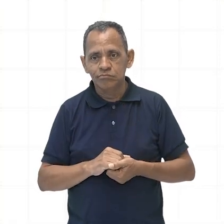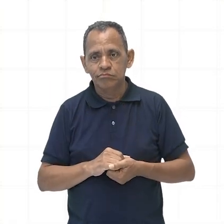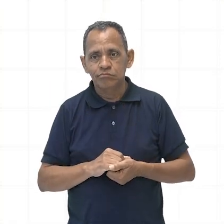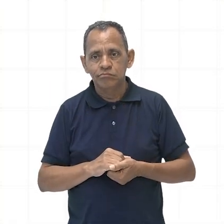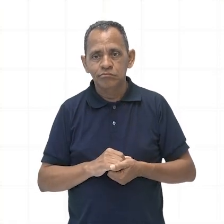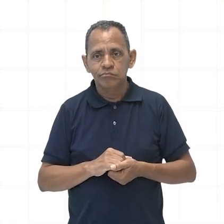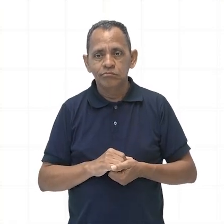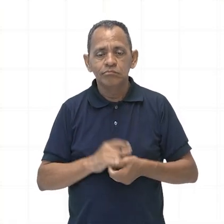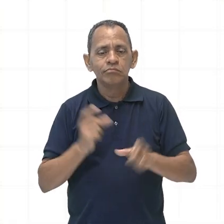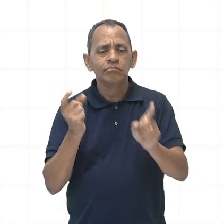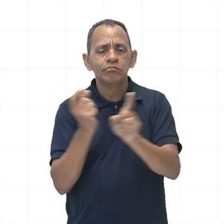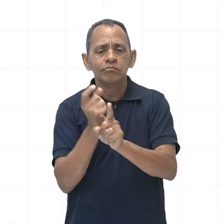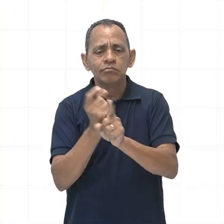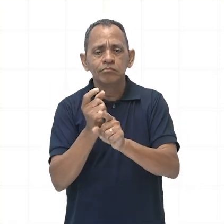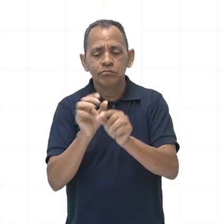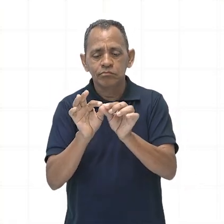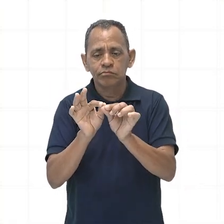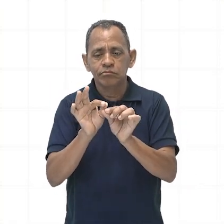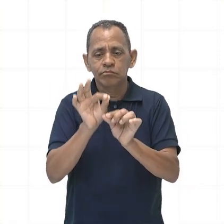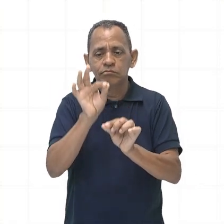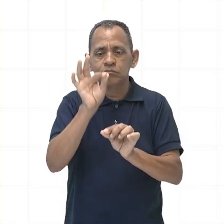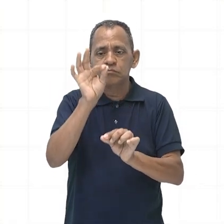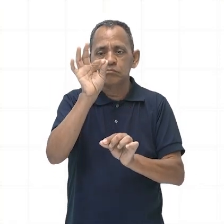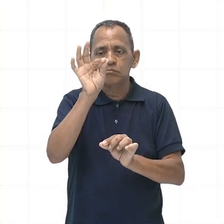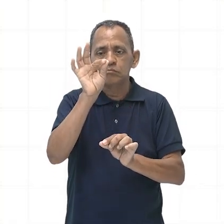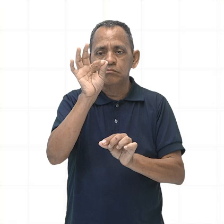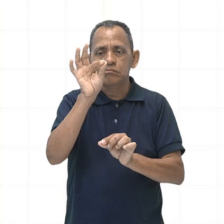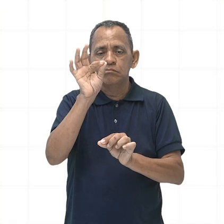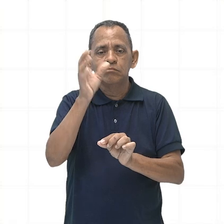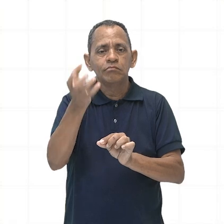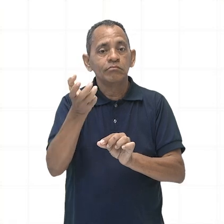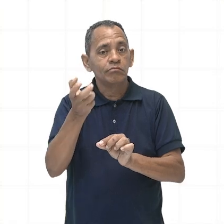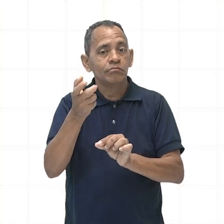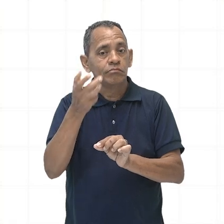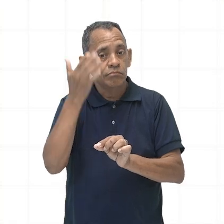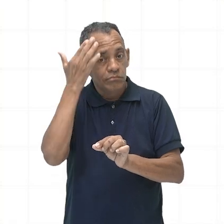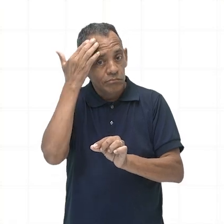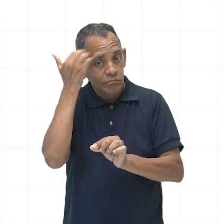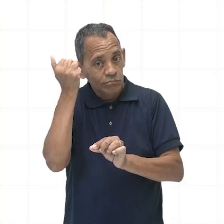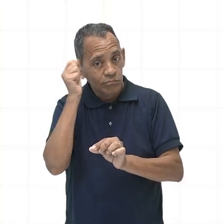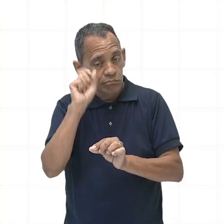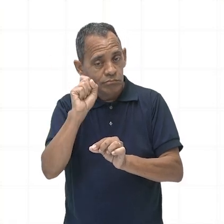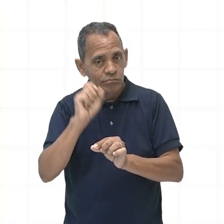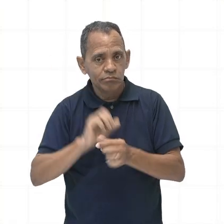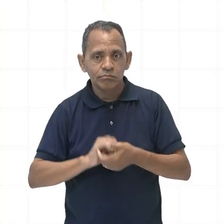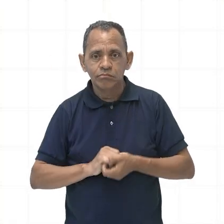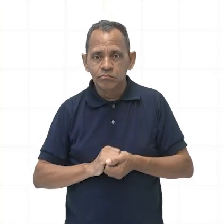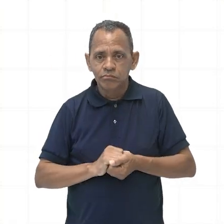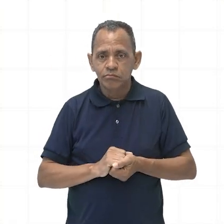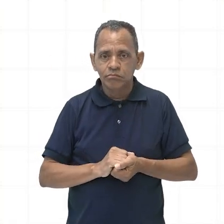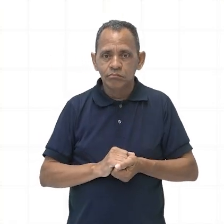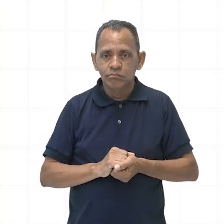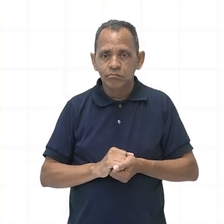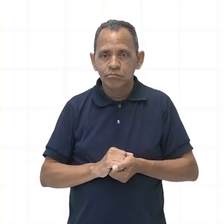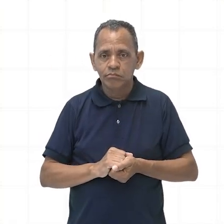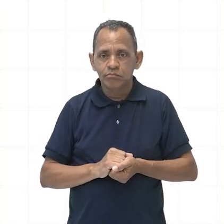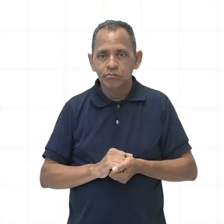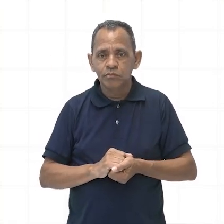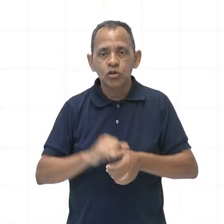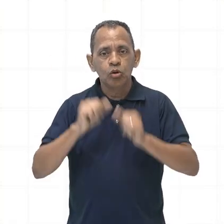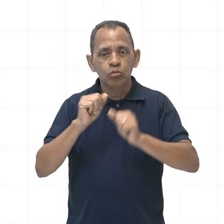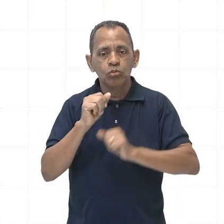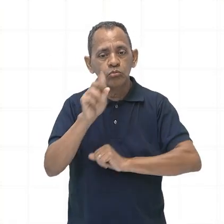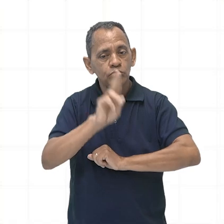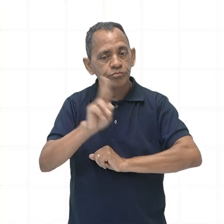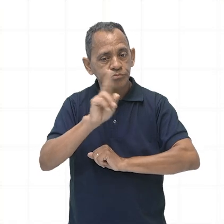quiser descobrir essa altura aqui, olha só, eu quero saber qual é essa altura do triângulo. Como é que eu posso fazer? Eu posso